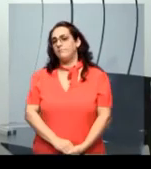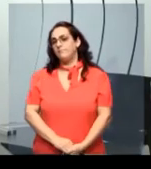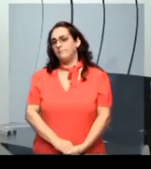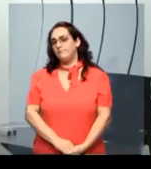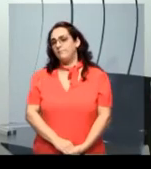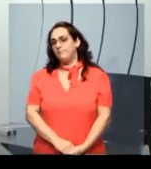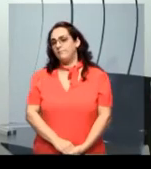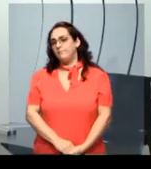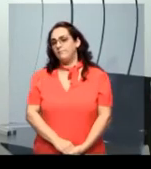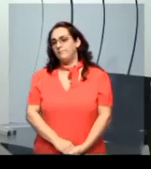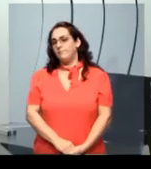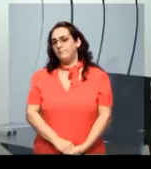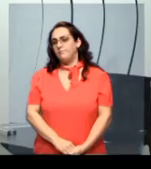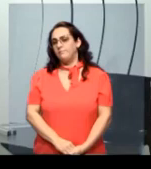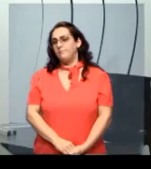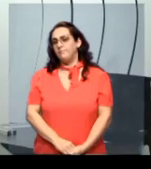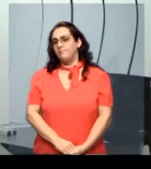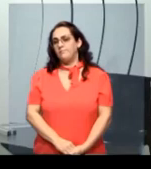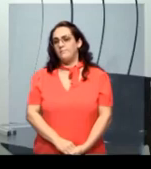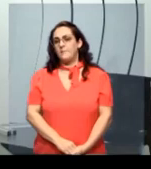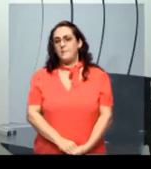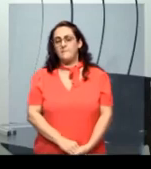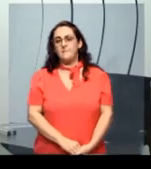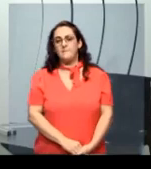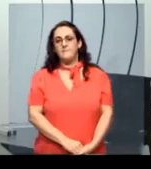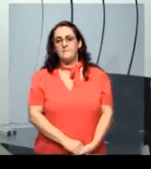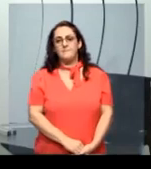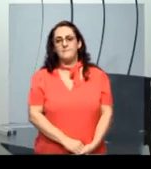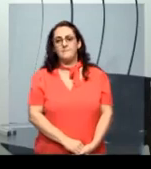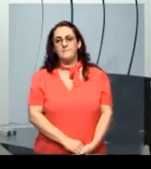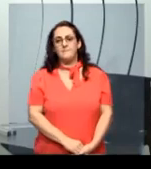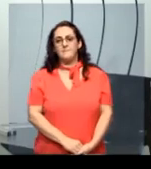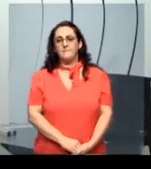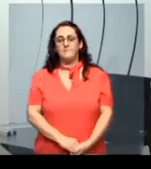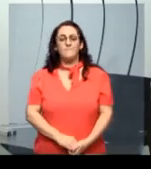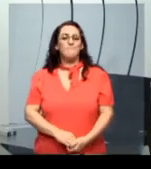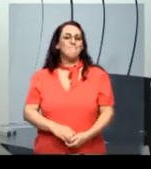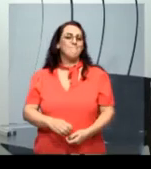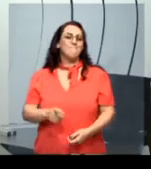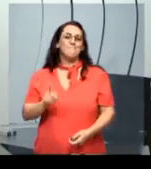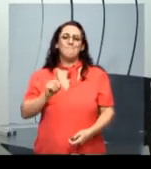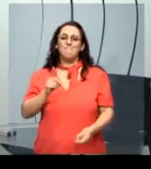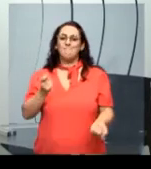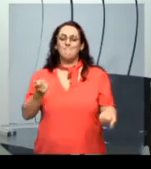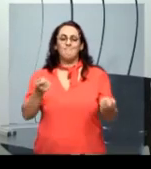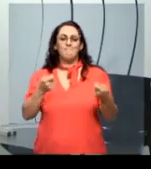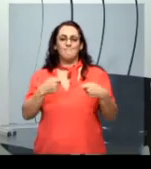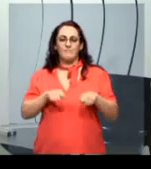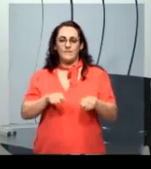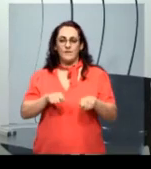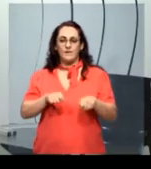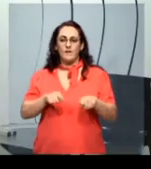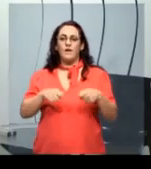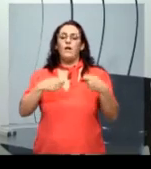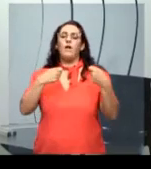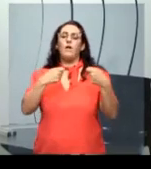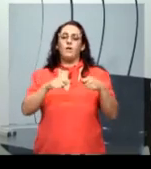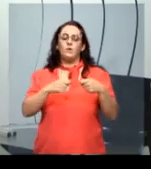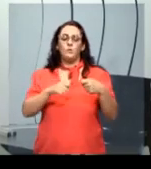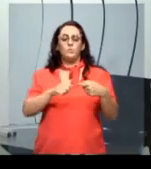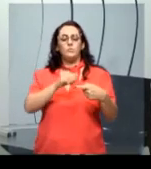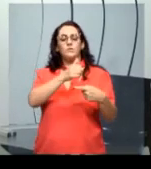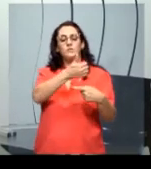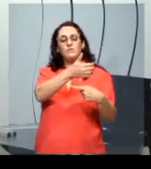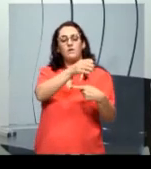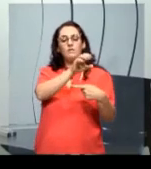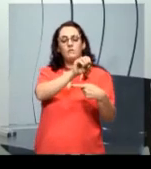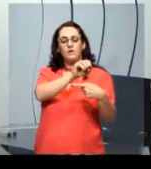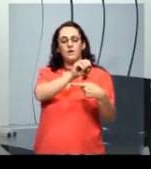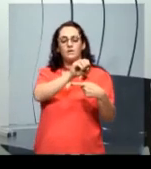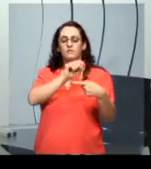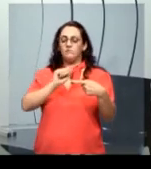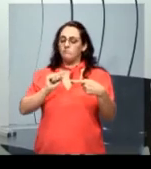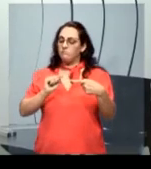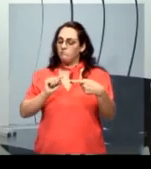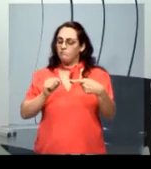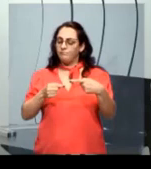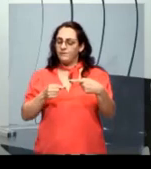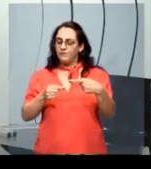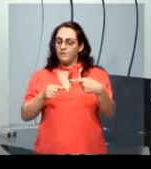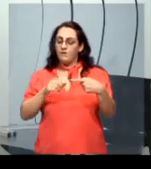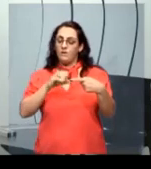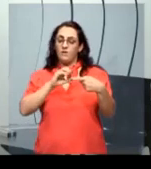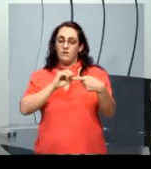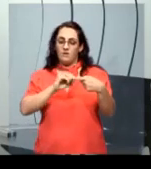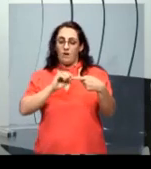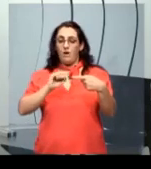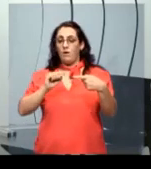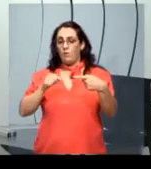1 dividido por 5, não dá, coloca zero, coloca vírgula, neste caso